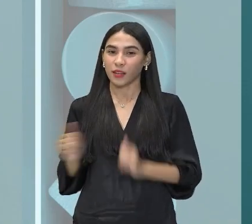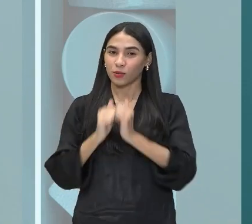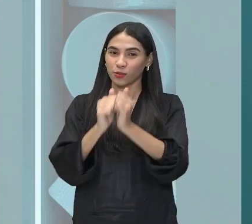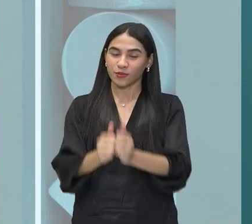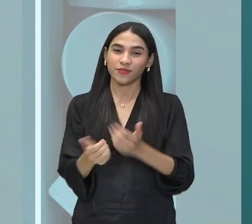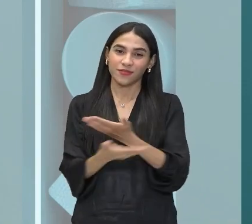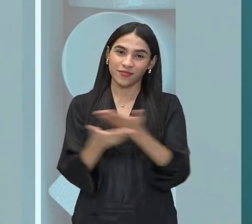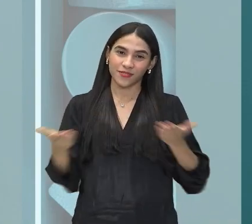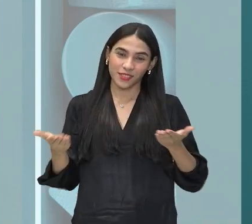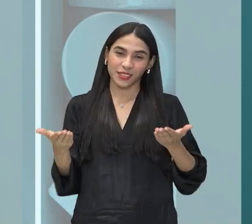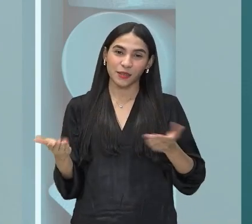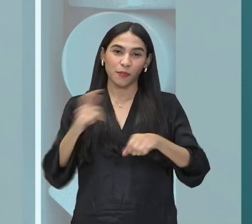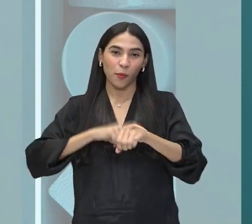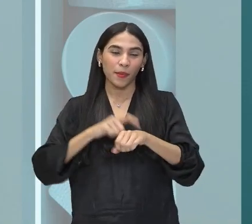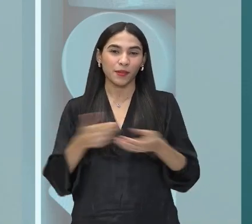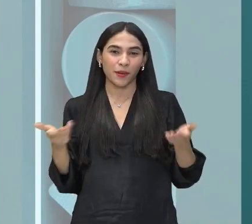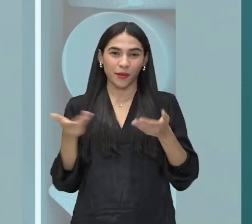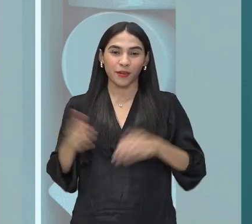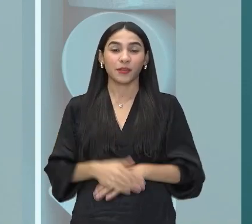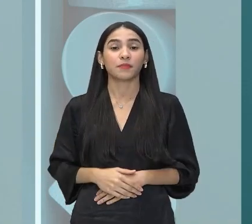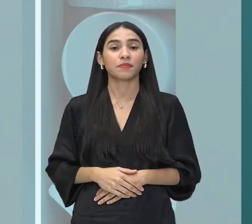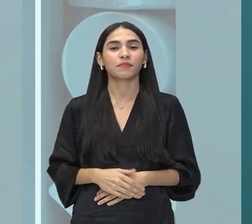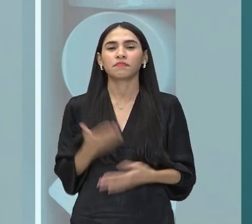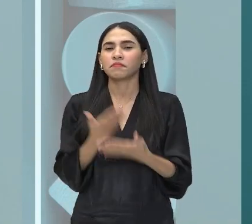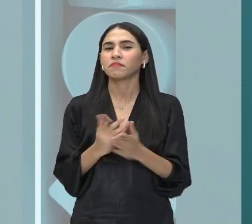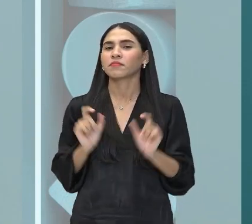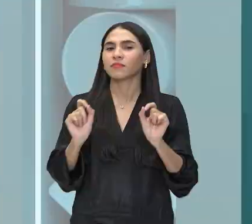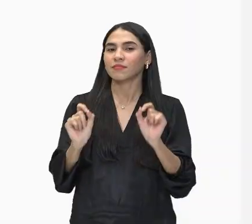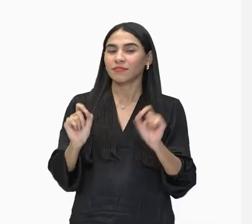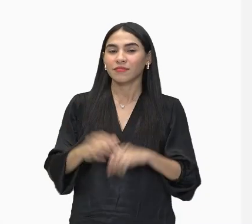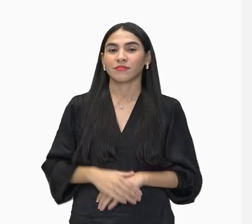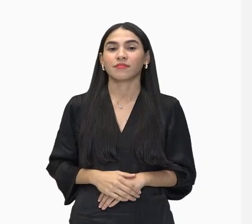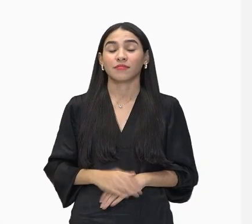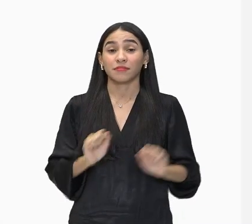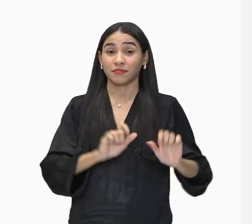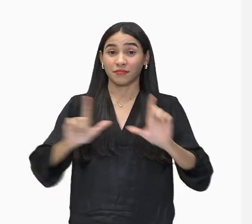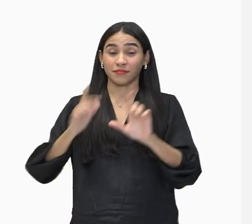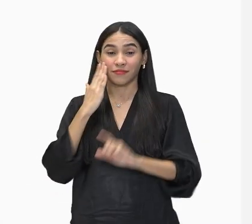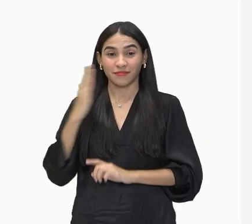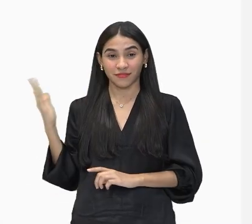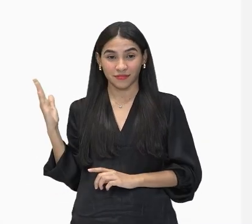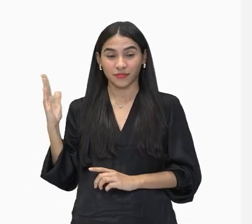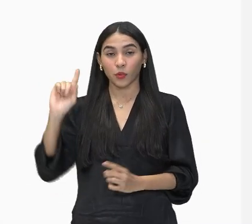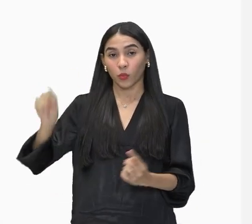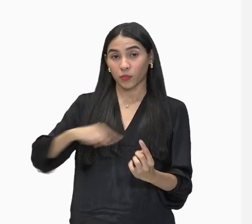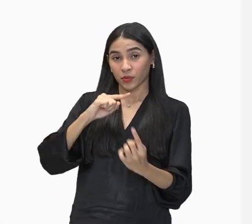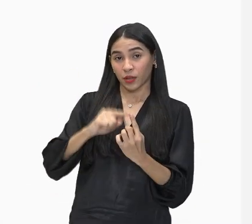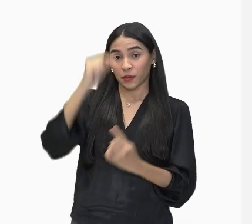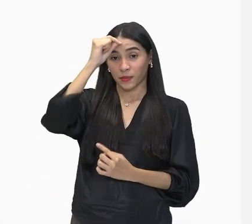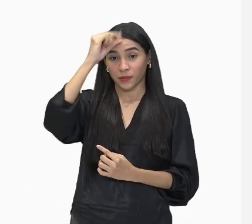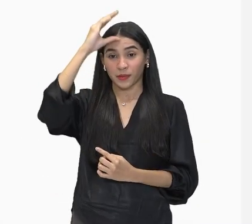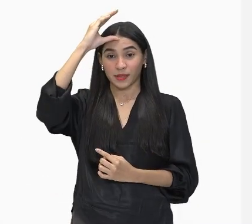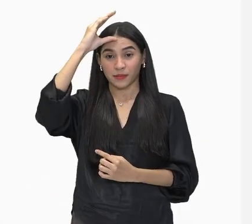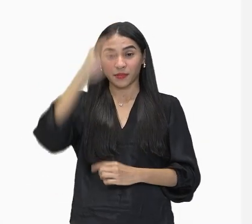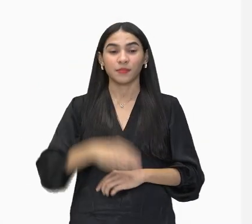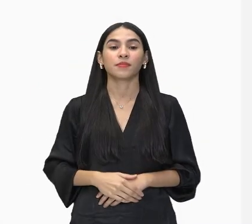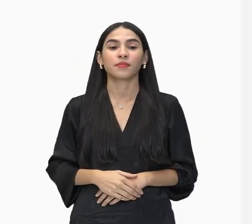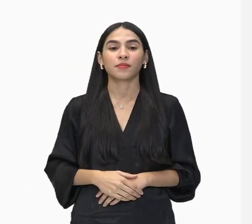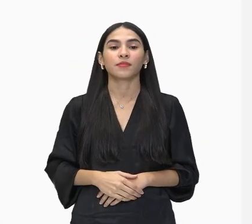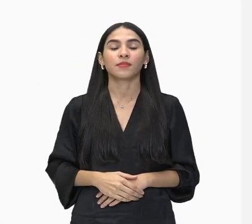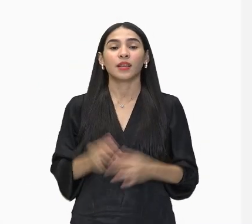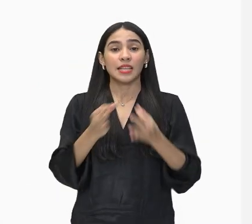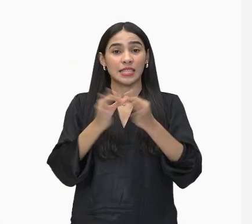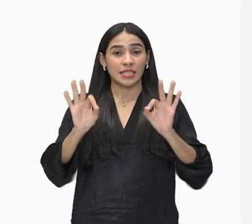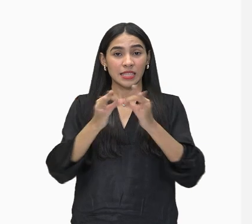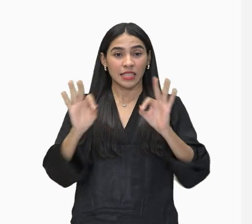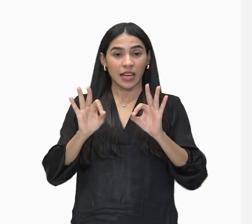acompanhar vocês neste momento. O que vamos aprender? Colocando aí na tela o nosso objeto de conhecimento,